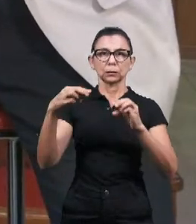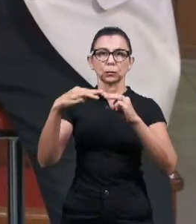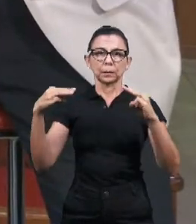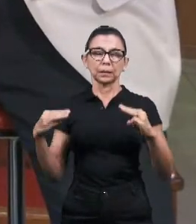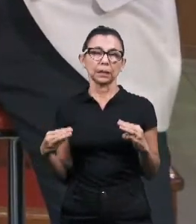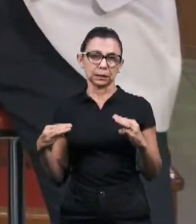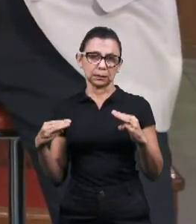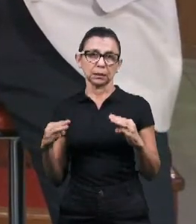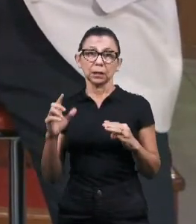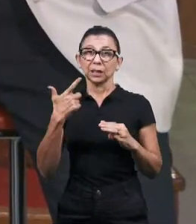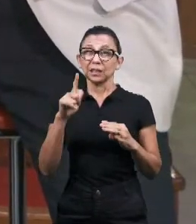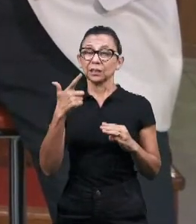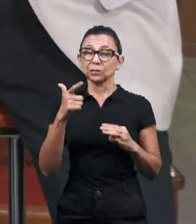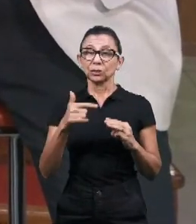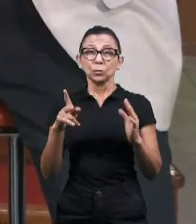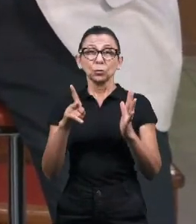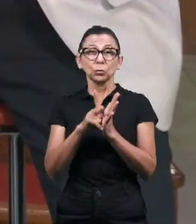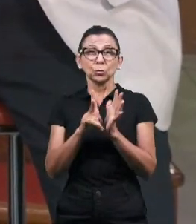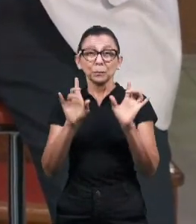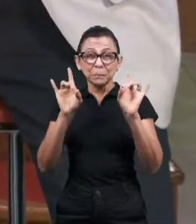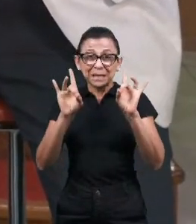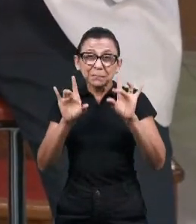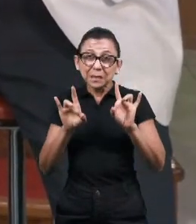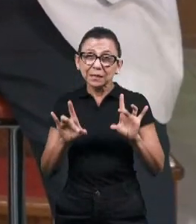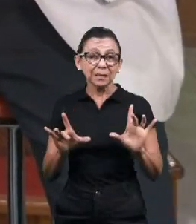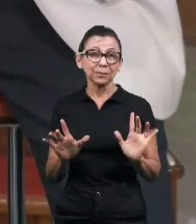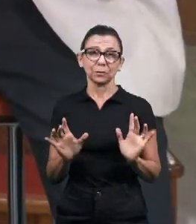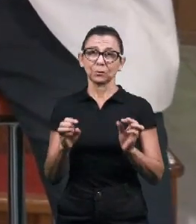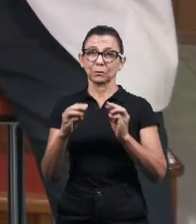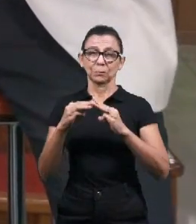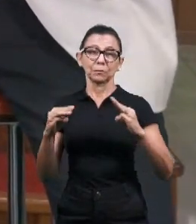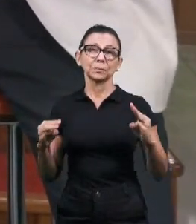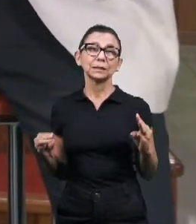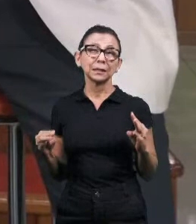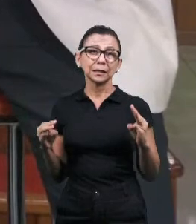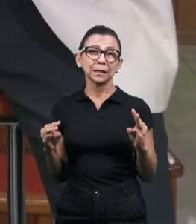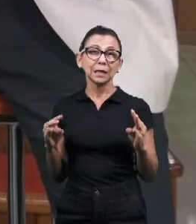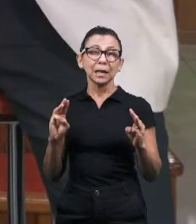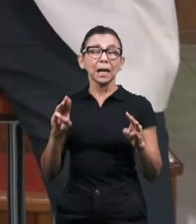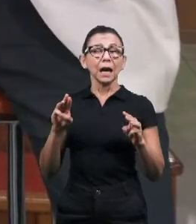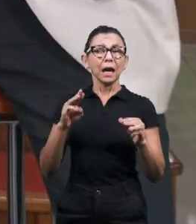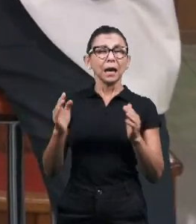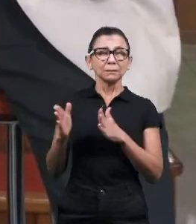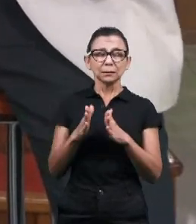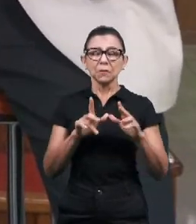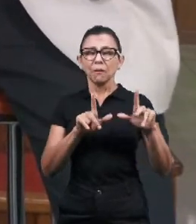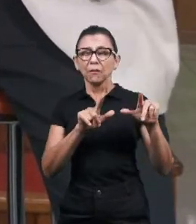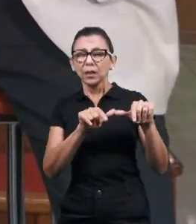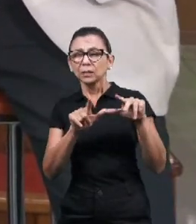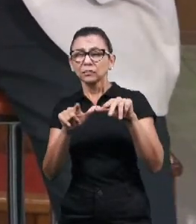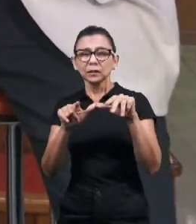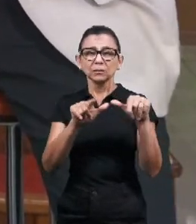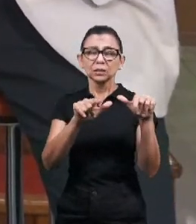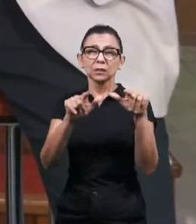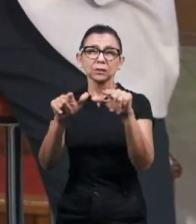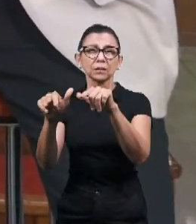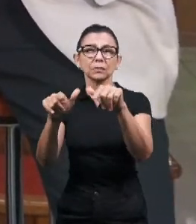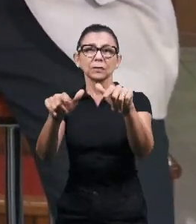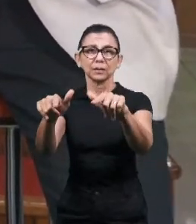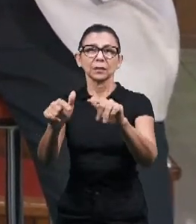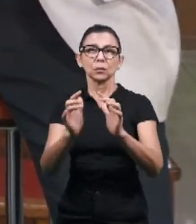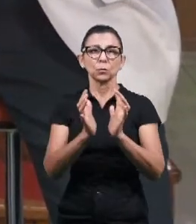Com aquela viagem e com as experiências, ali foi nascendo um grupo, que era o grupo que na verdade começou sempre a viajar, sempre